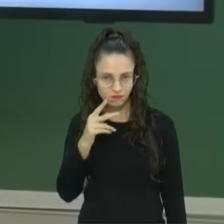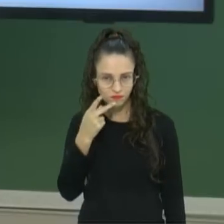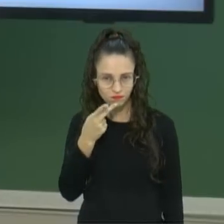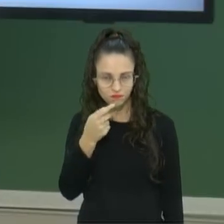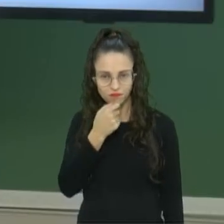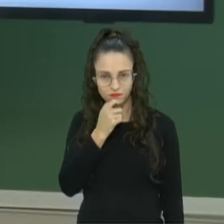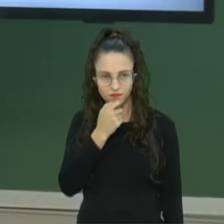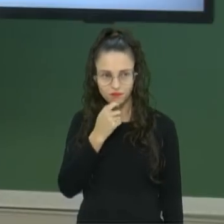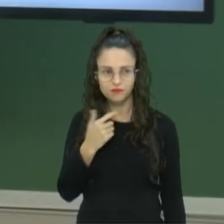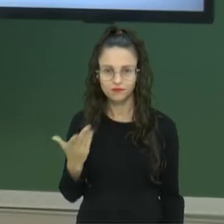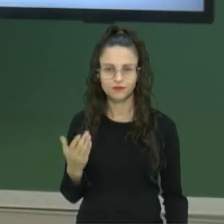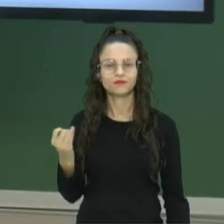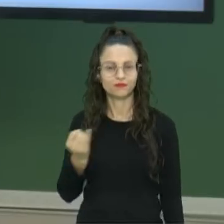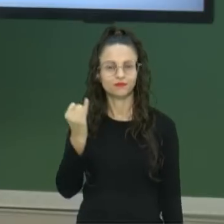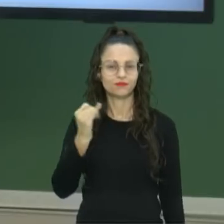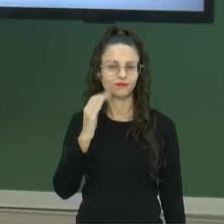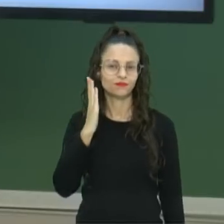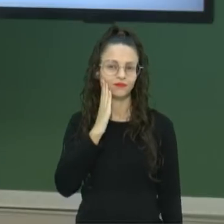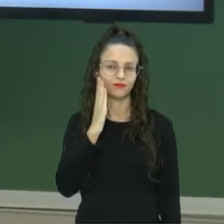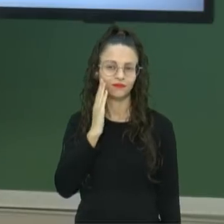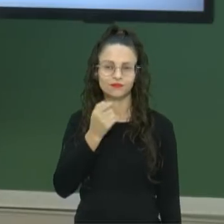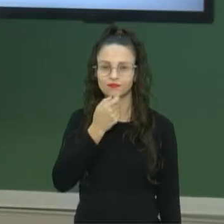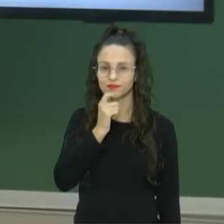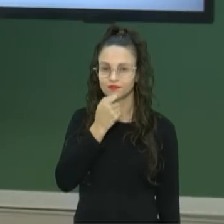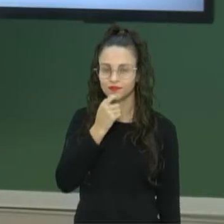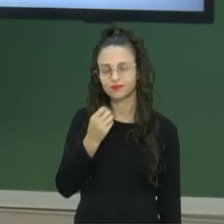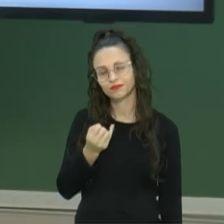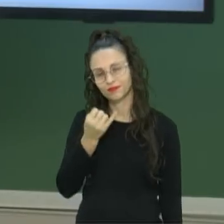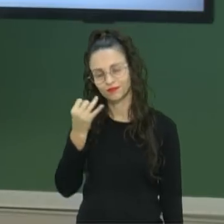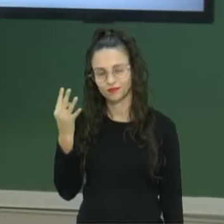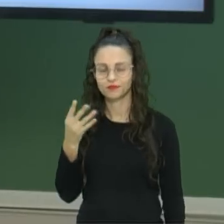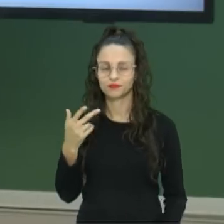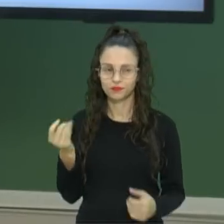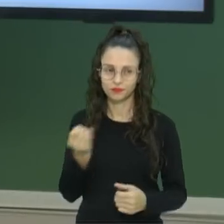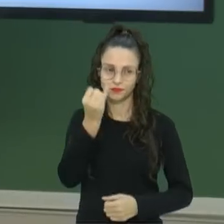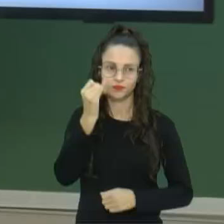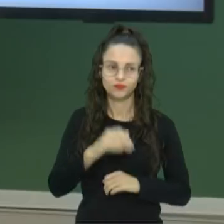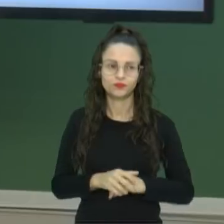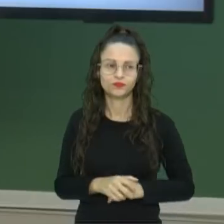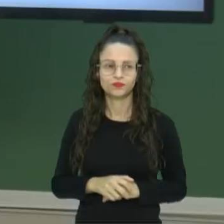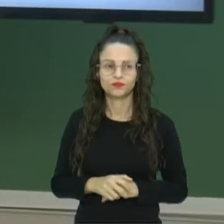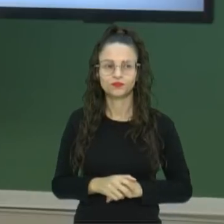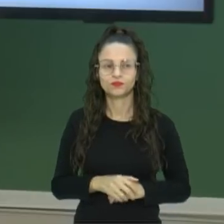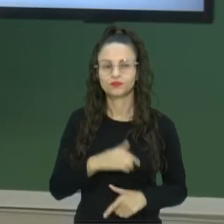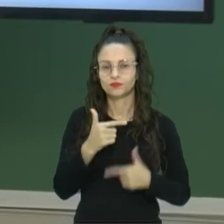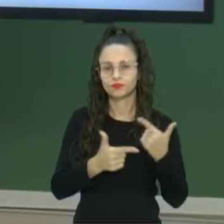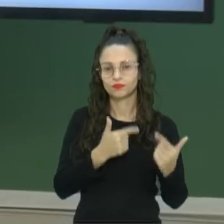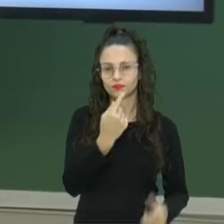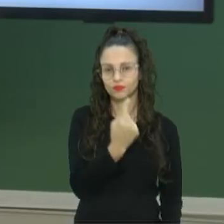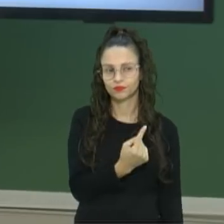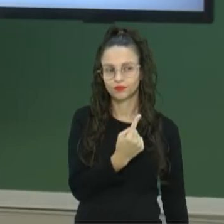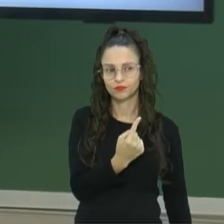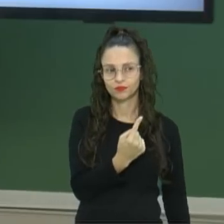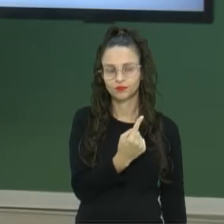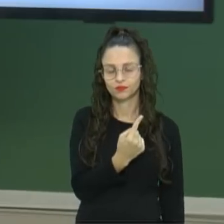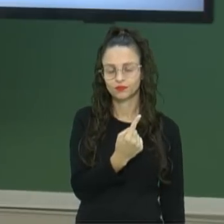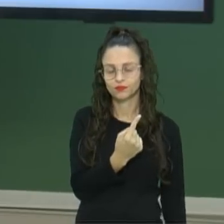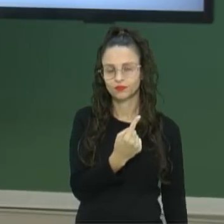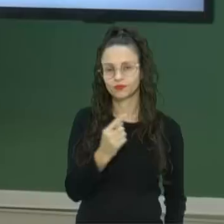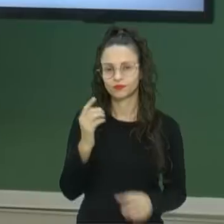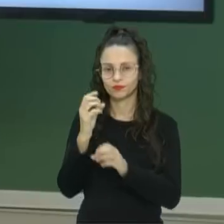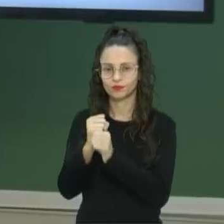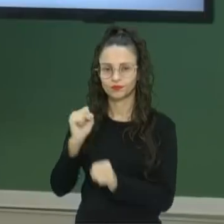Hein? É importante a gente aprender inglês, hein, gente? Pelo menos algumas coisinhas. São as seguintes. O trabalho 1, ele